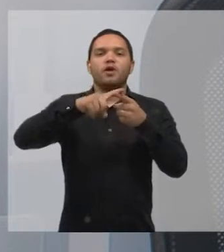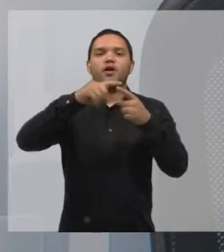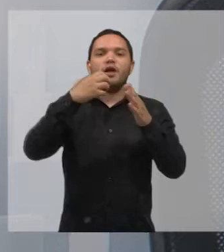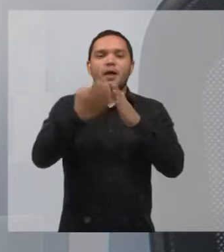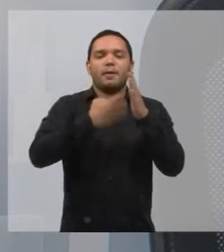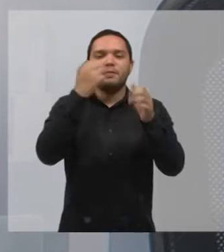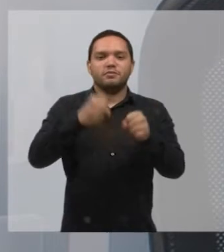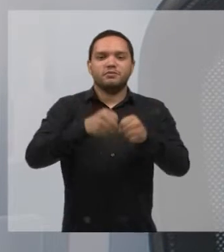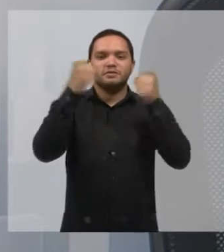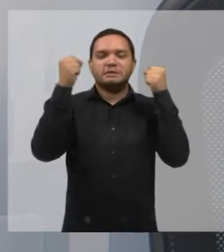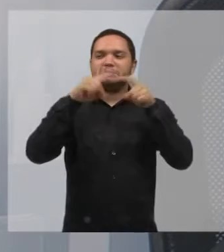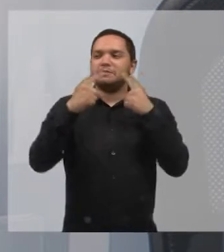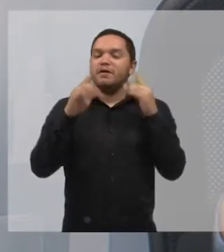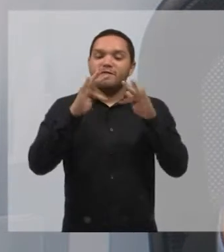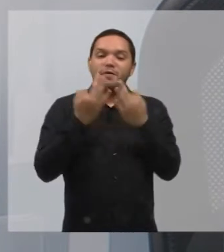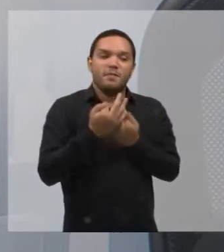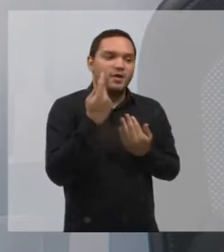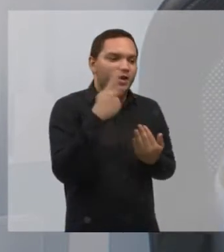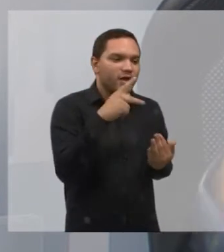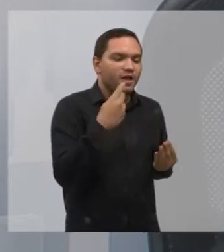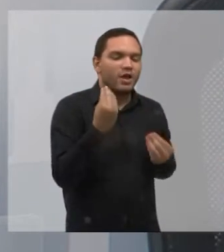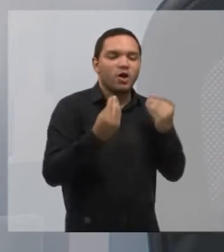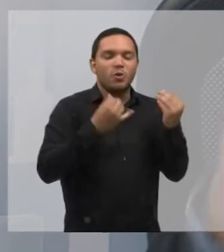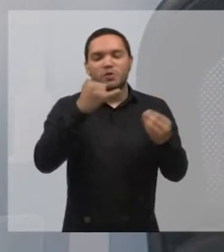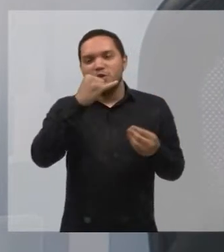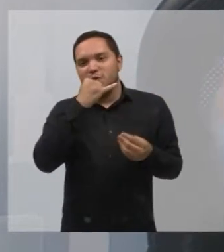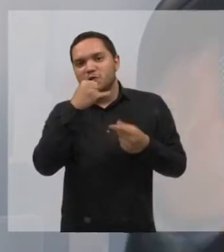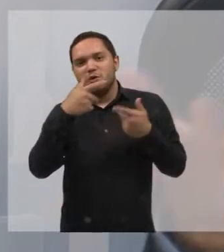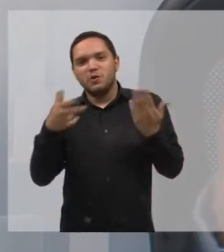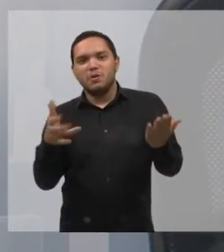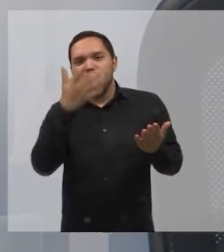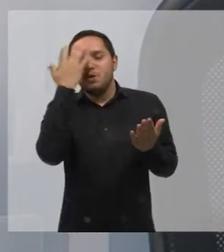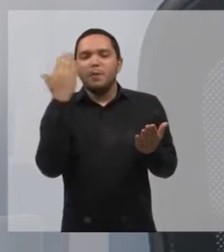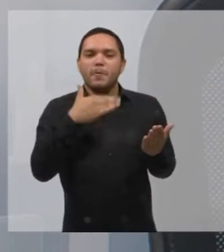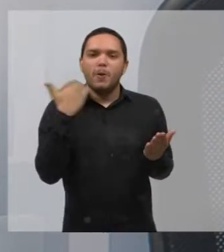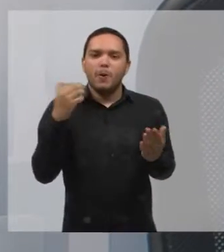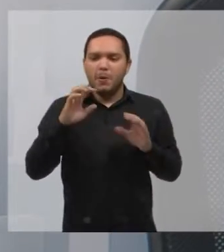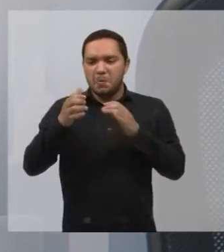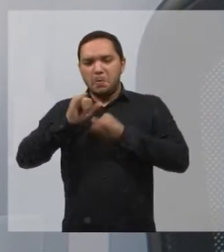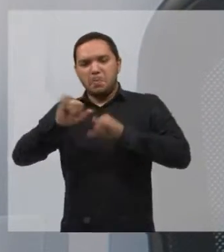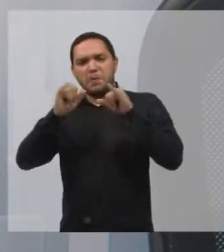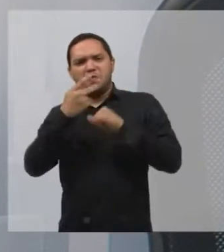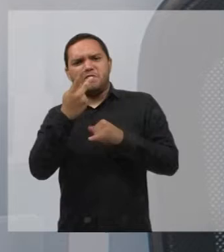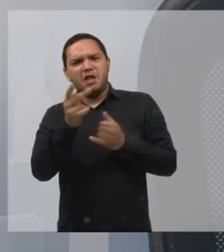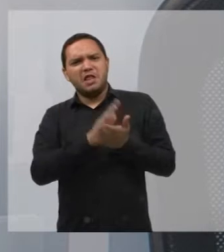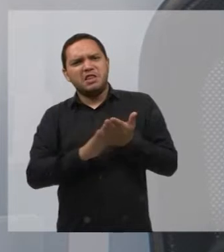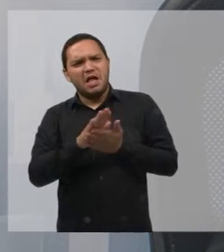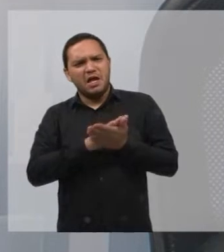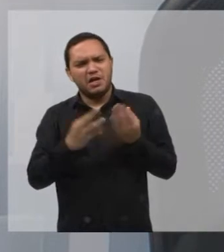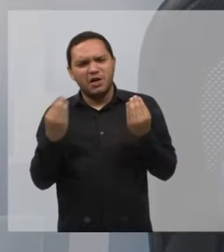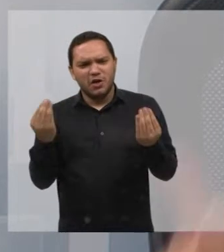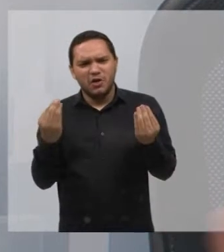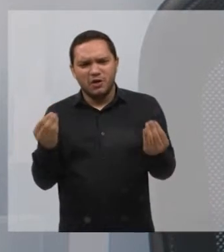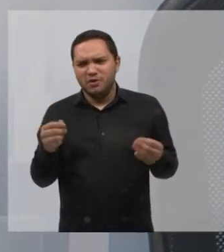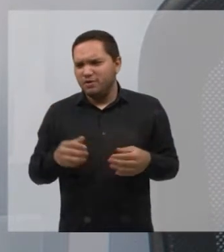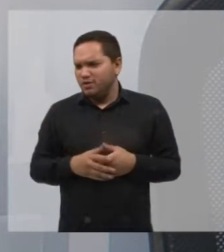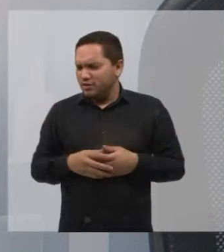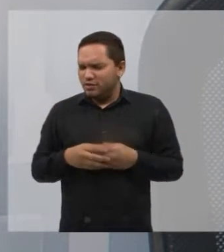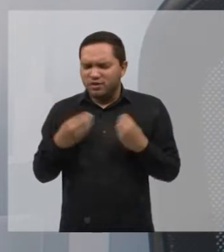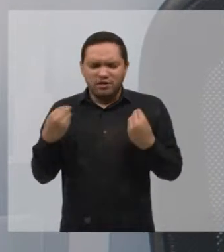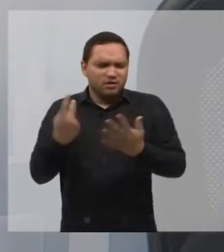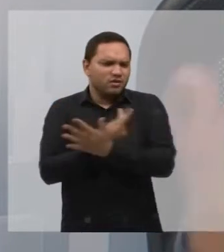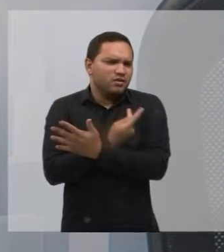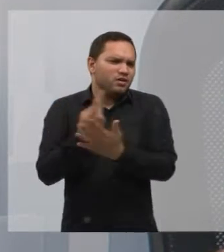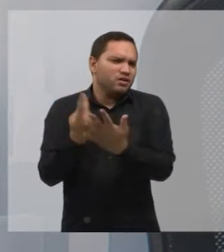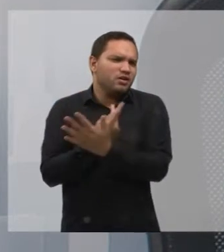com a vida das famílias, com as famílias que perderam entes queridos. Isso é um absurdo, isso é uma inversão de valores, isso é uma inversão